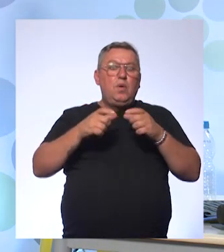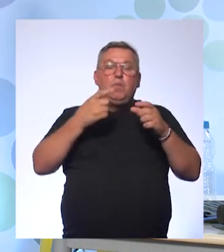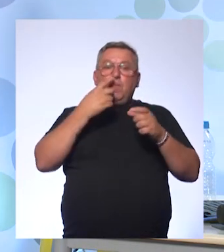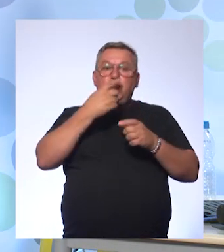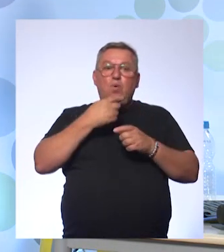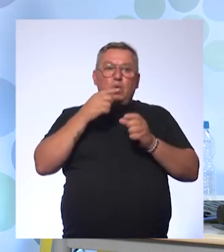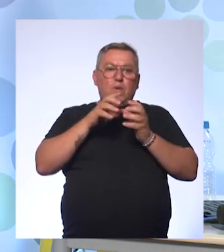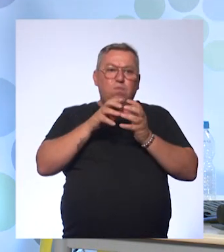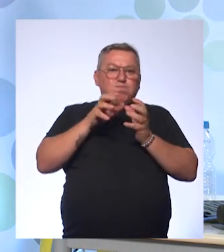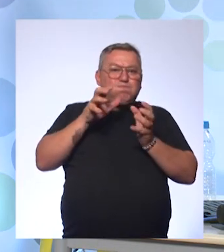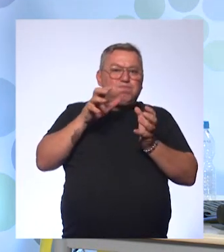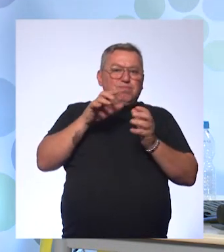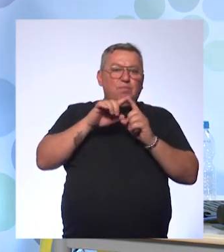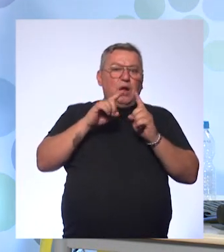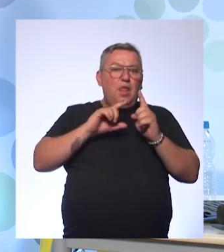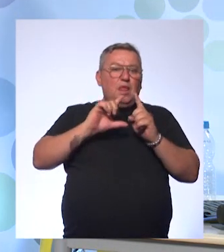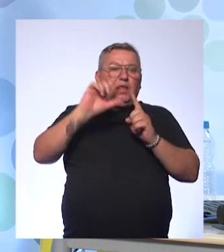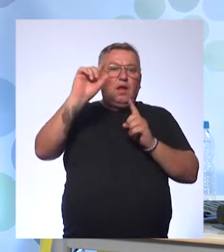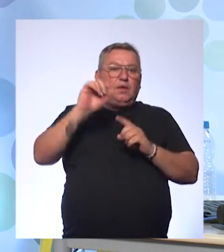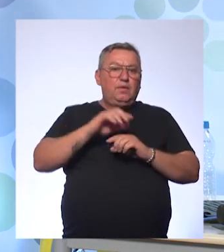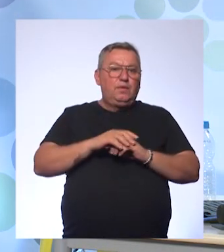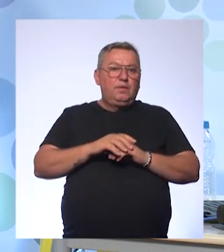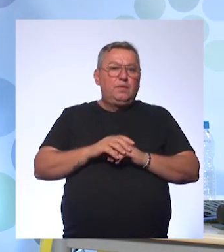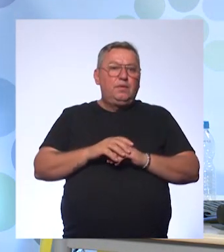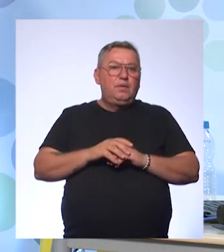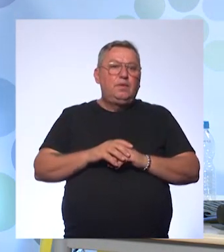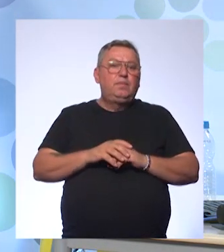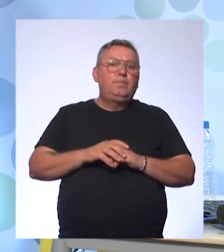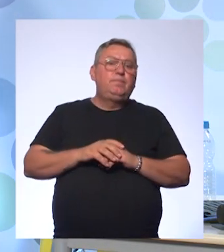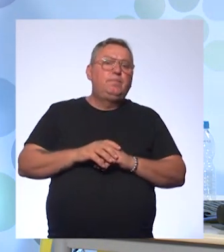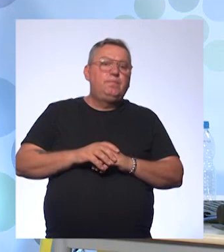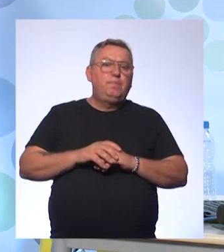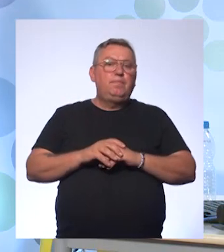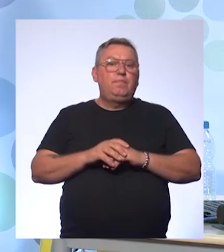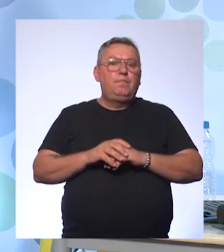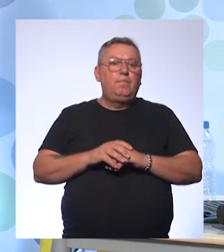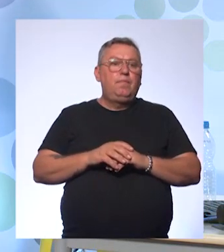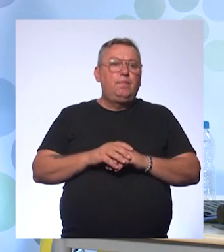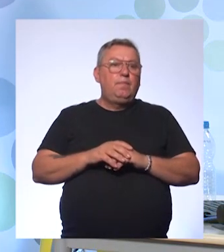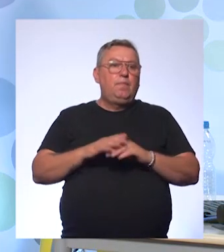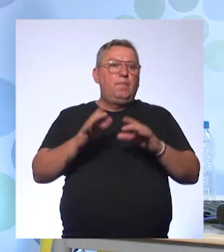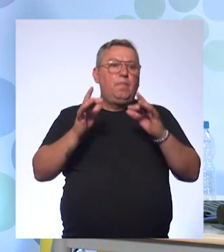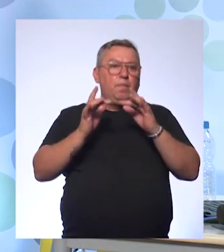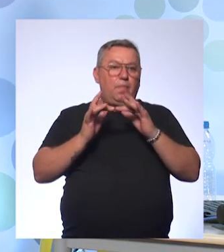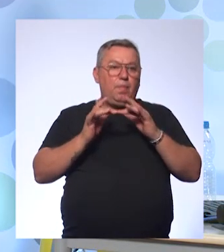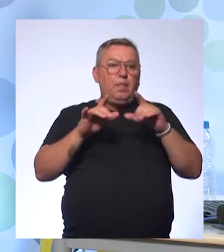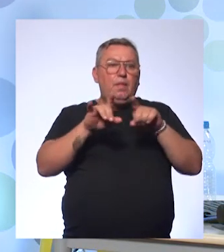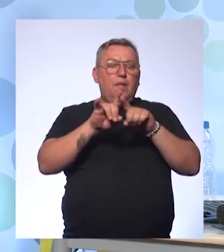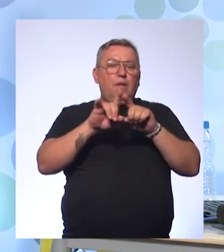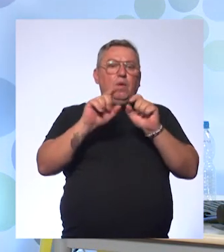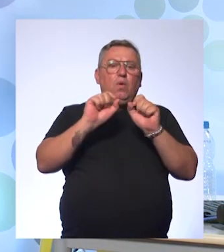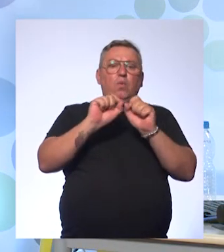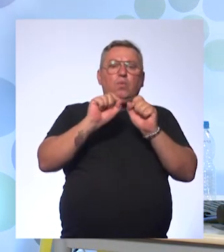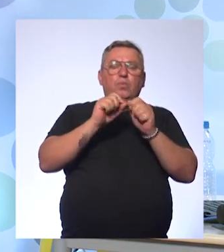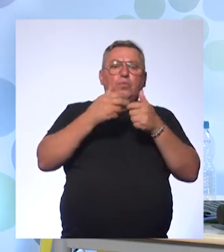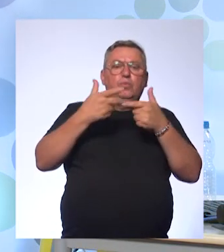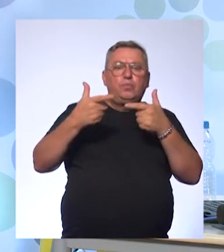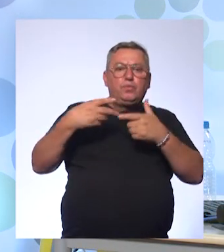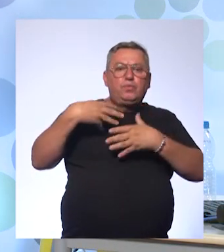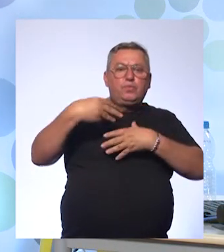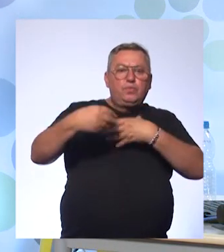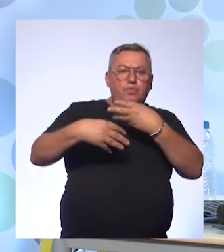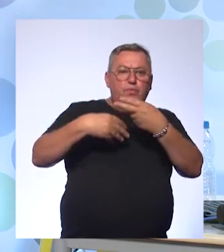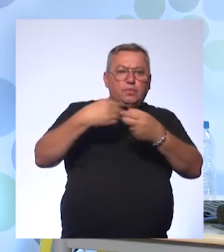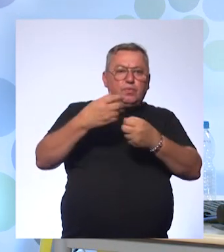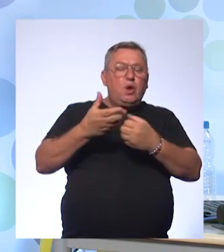mas que, na verdade, está saindo. Então, esse orifício por onde vai sair. E em relação à produção, à reprodução